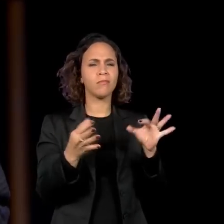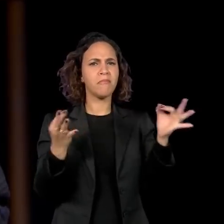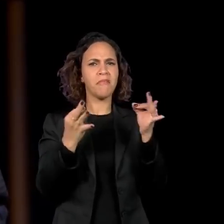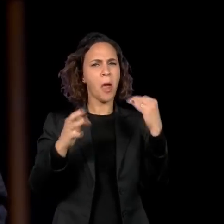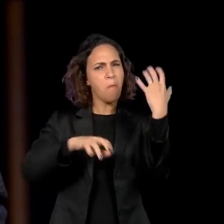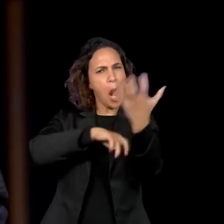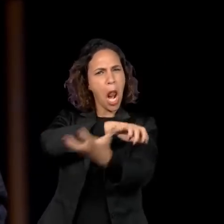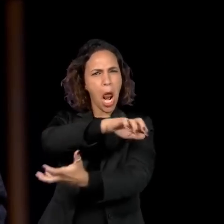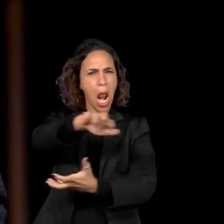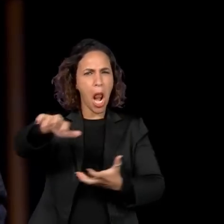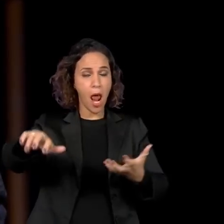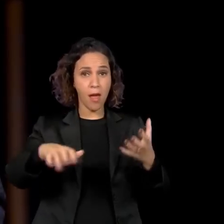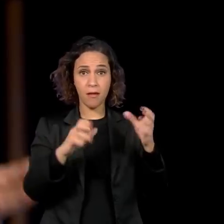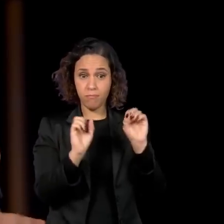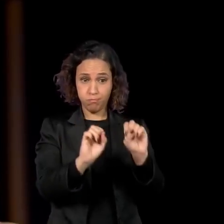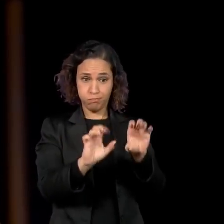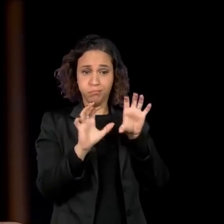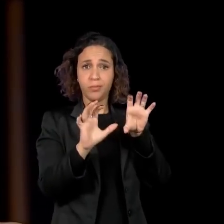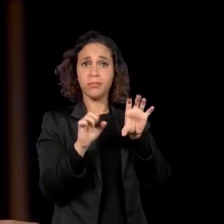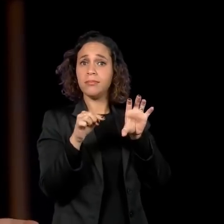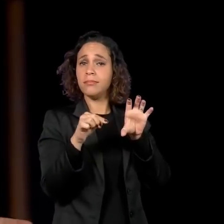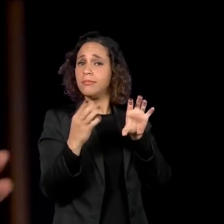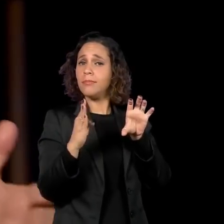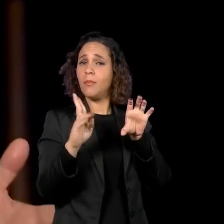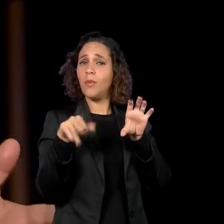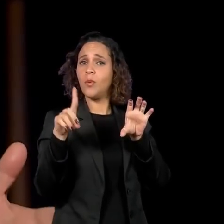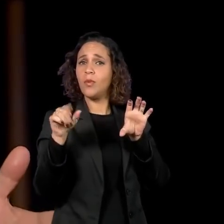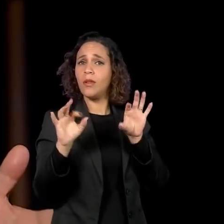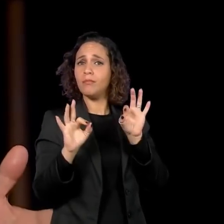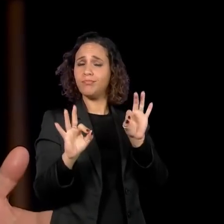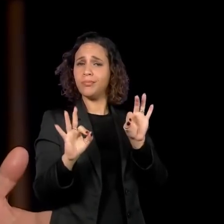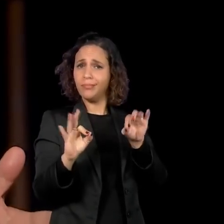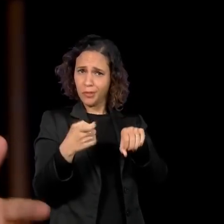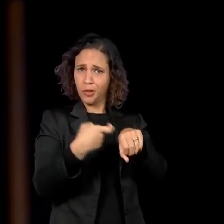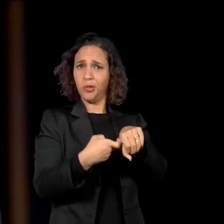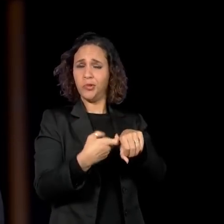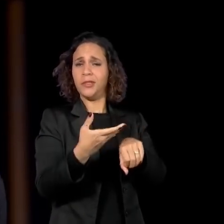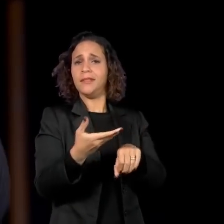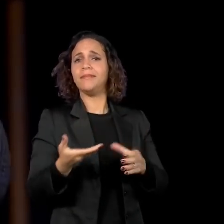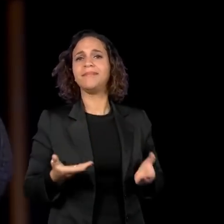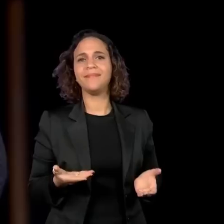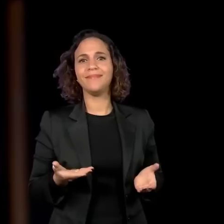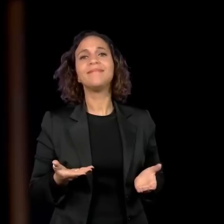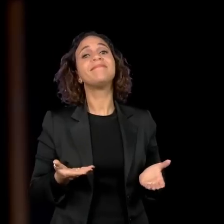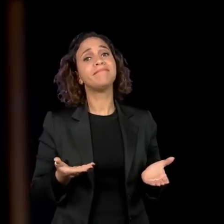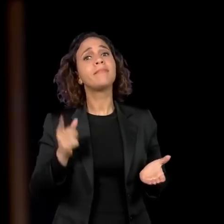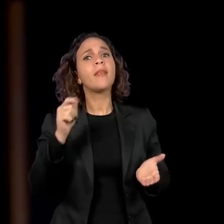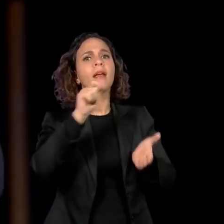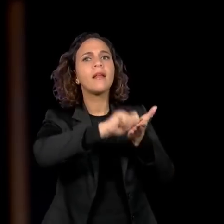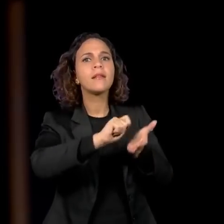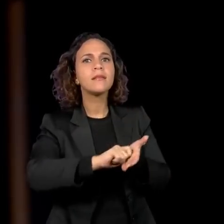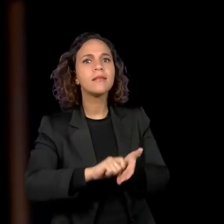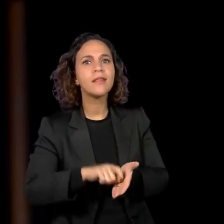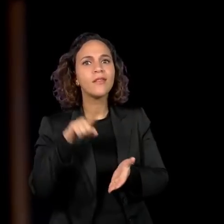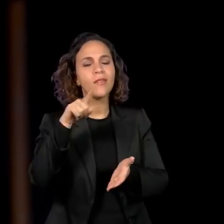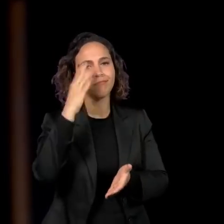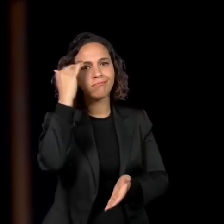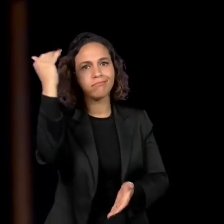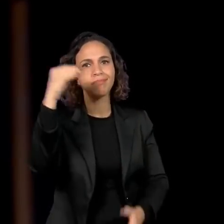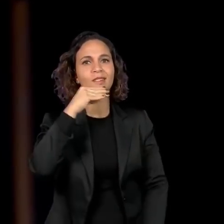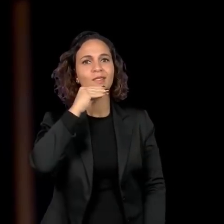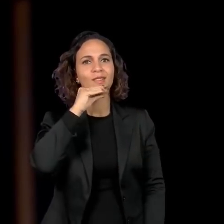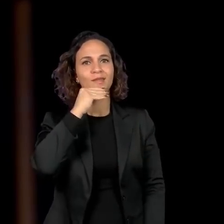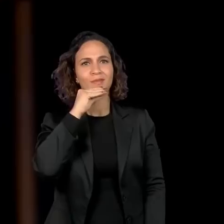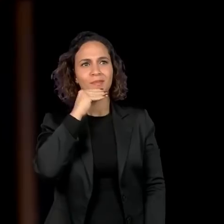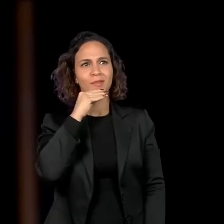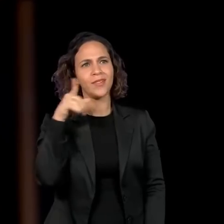caos. A bunda é a bunda, redunda. Carlos Drummond de Andrade. Ele mandava